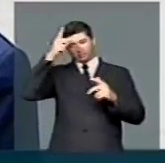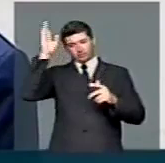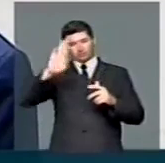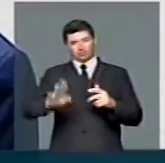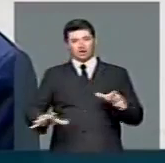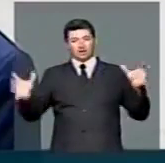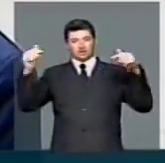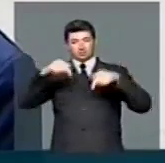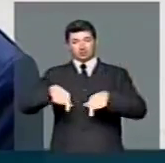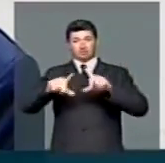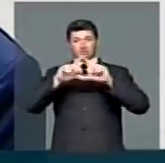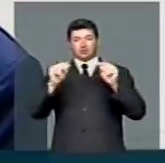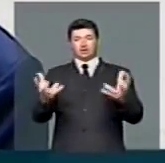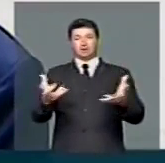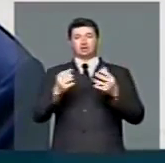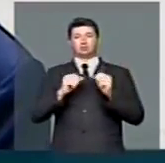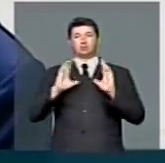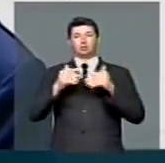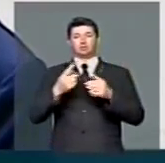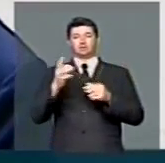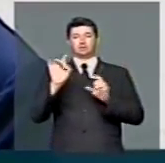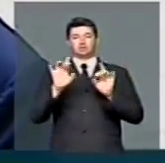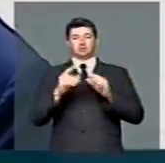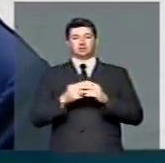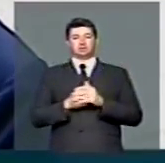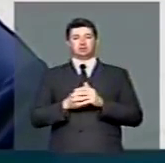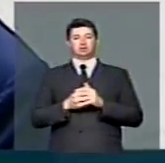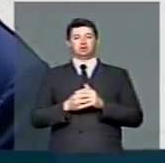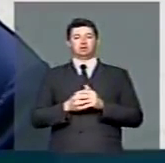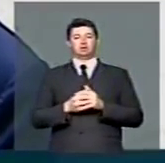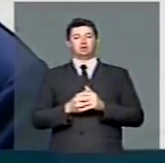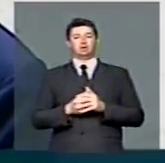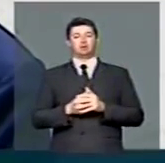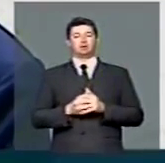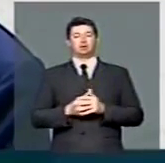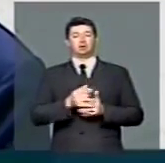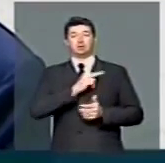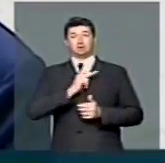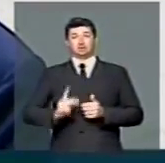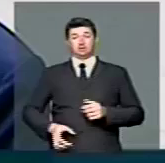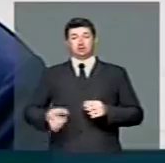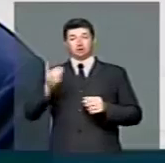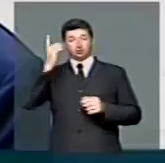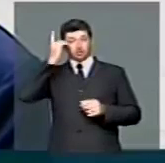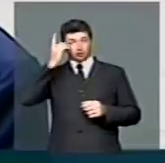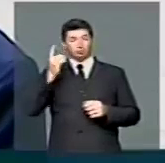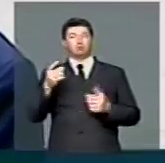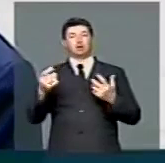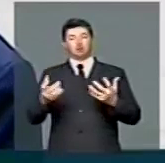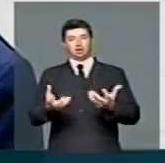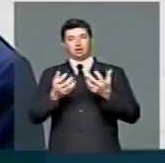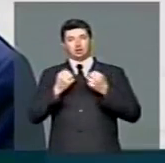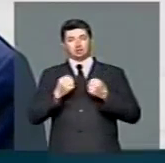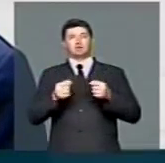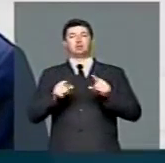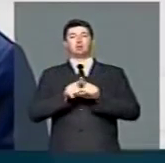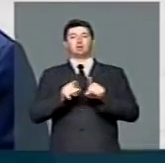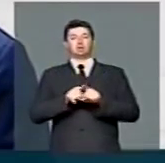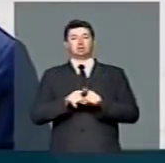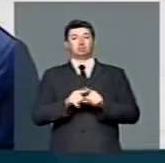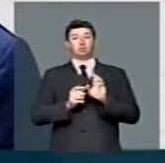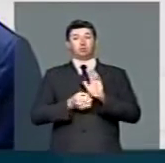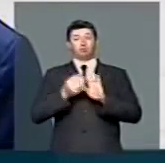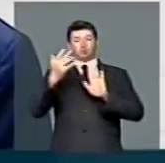naturalmente, que recebeu, através de uma comissão especial, recebida pela presidente Dilma, e ela recebeu